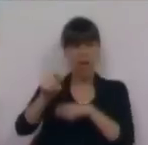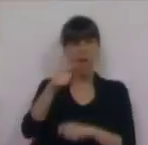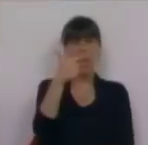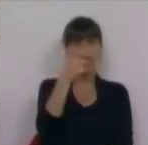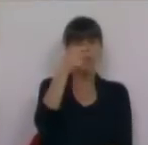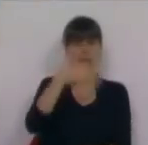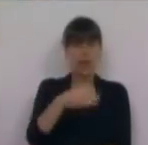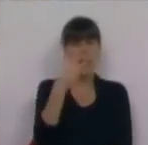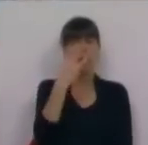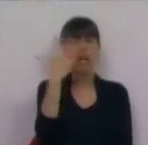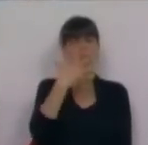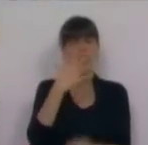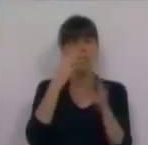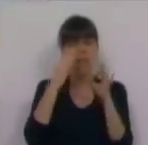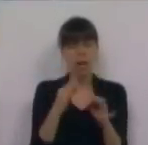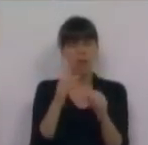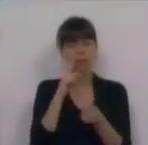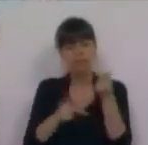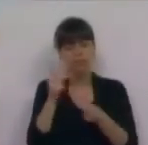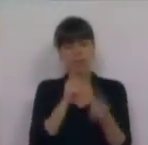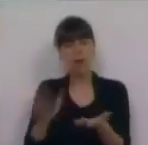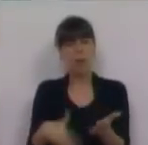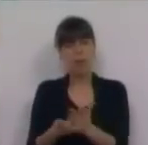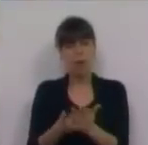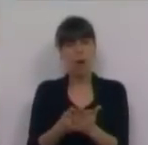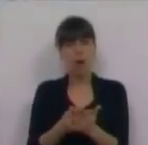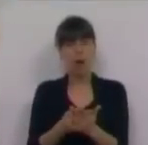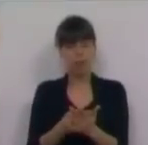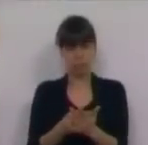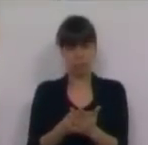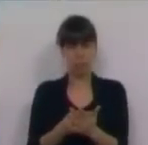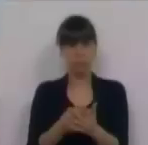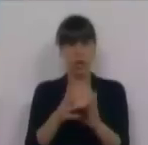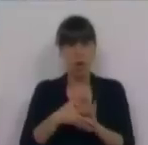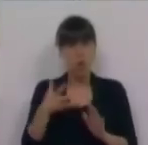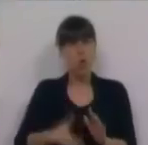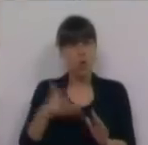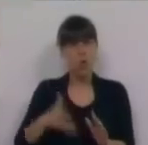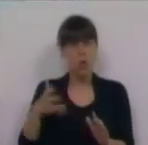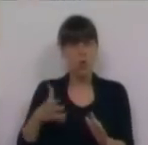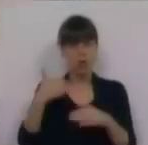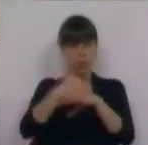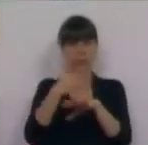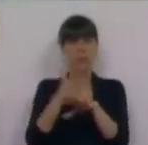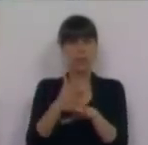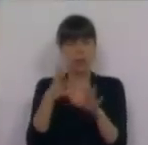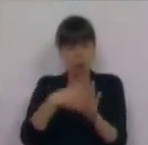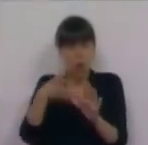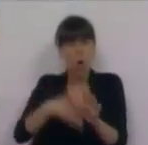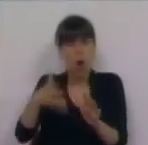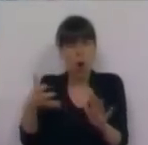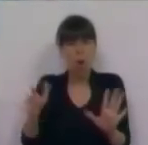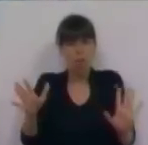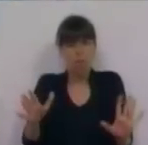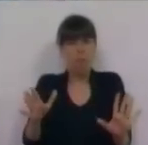a TAP tenha 3 dias úteis para analisar propostas que são por si altamente complexas num setor muito complexo,